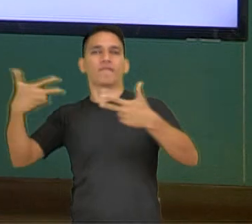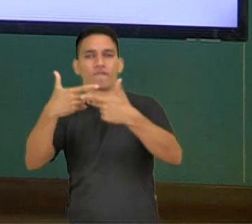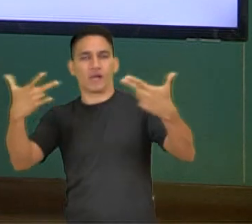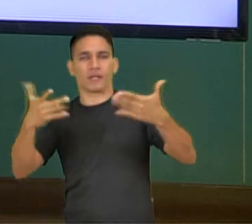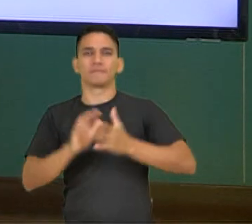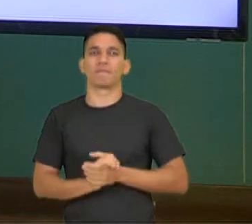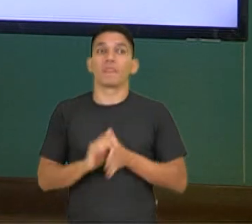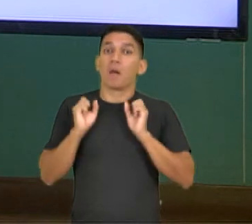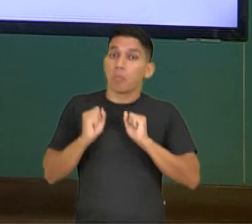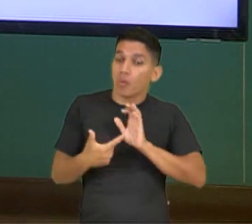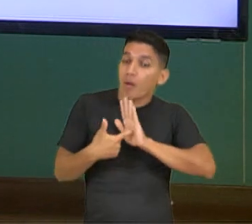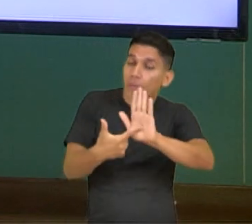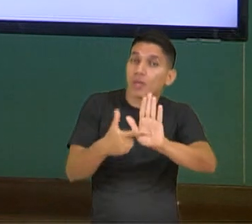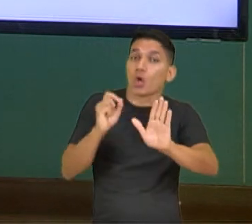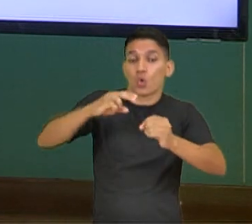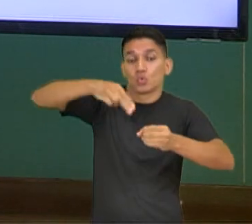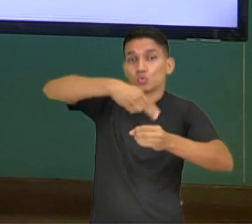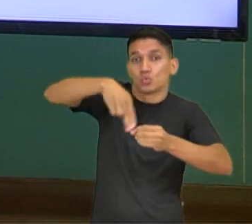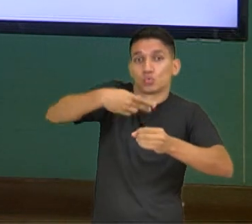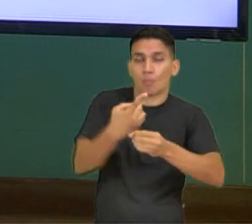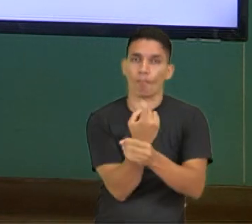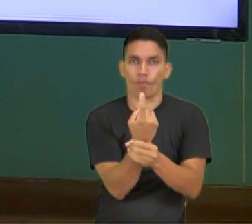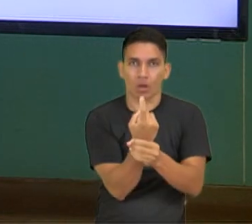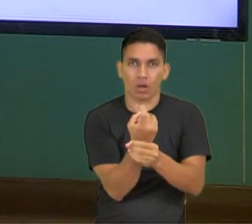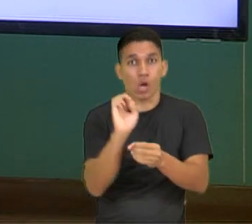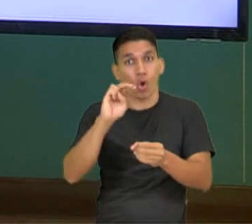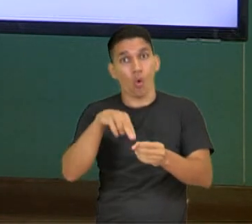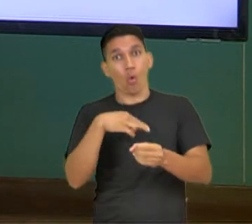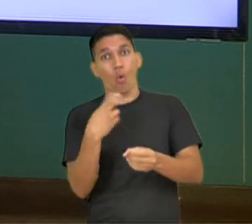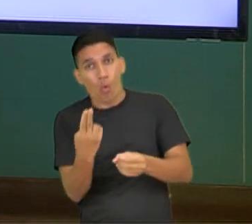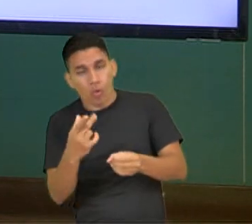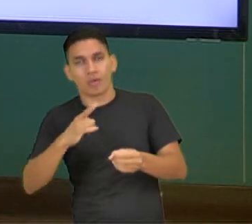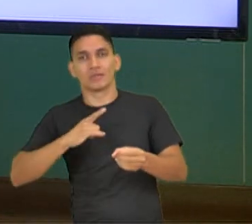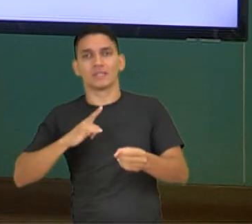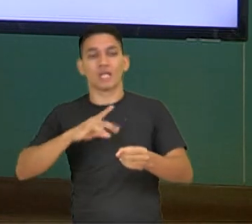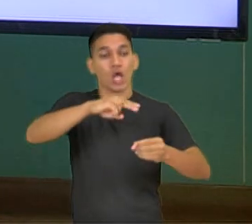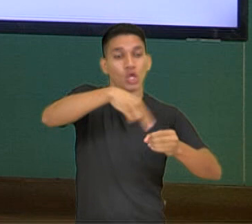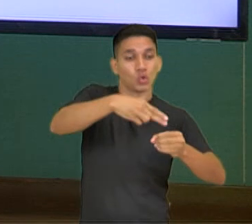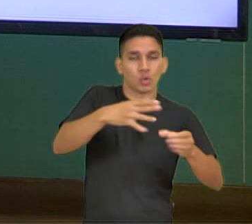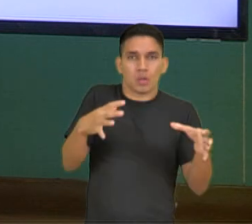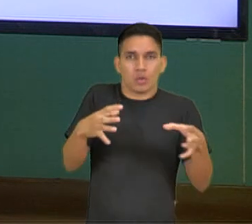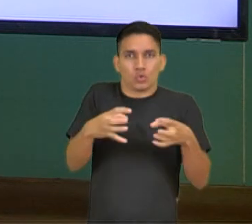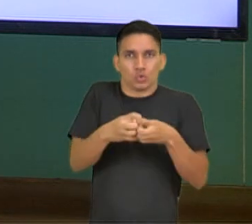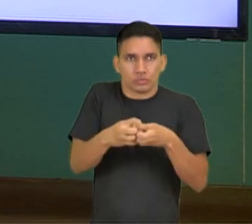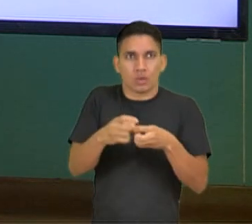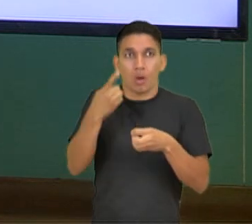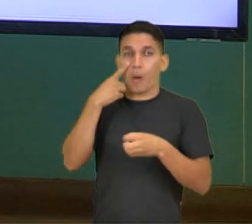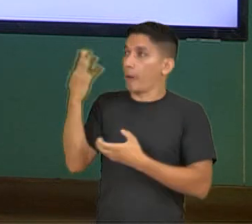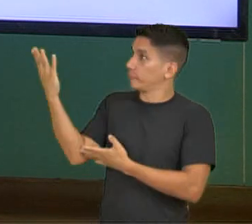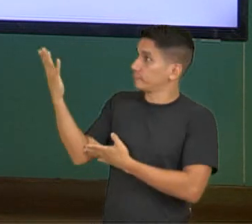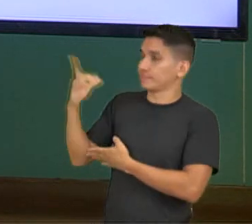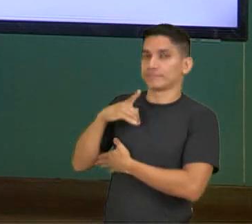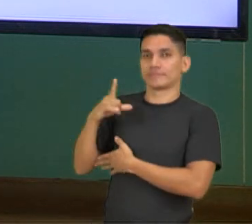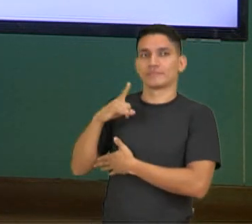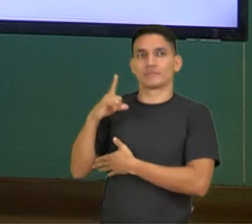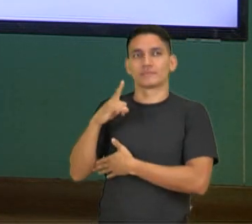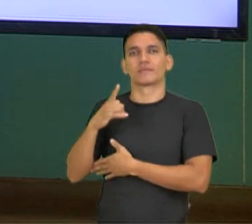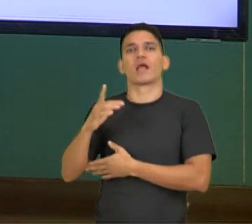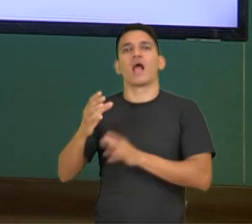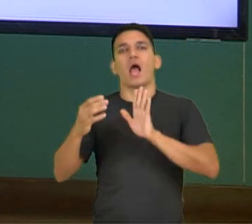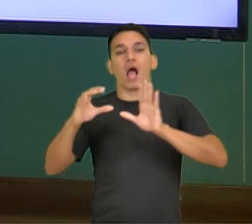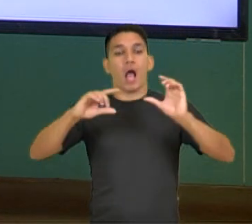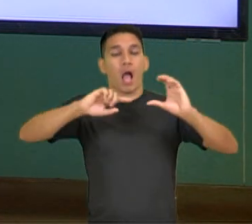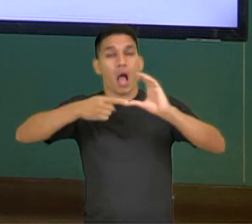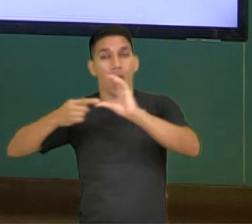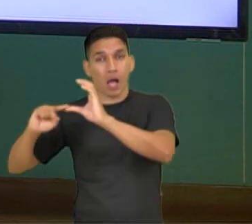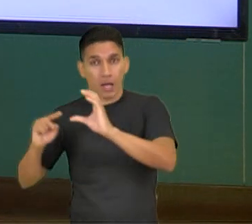podem apresentar núcleos isolados ou então núcleos condensados. Aqui nós temos exemplos de cadeias